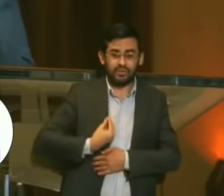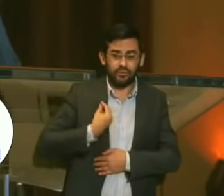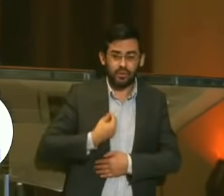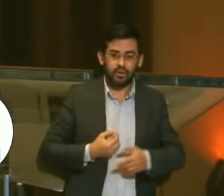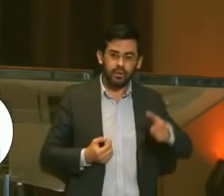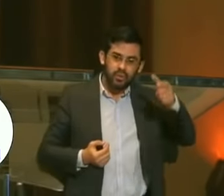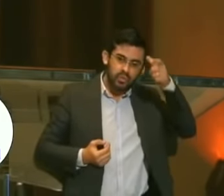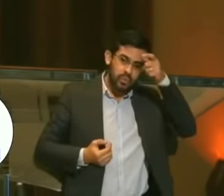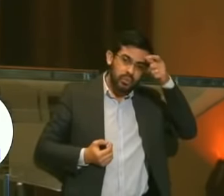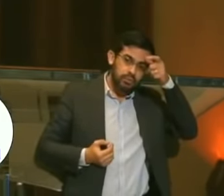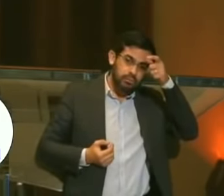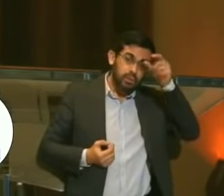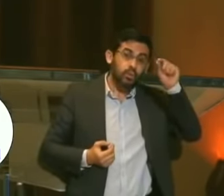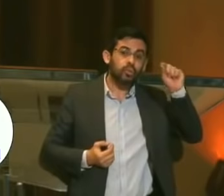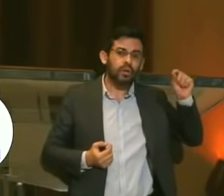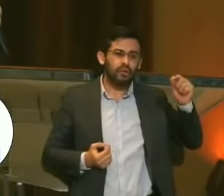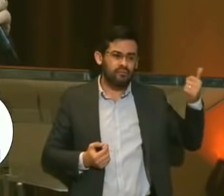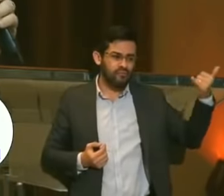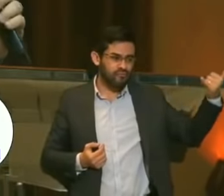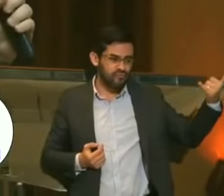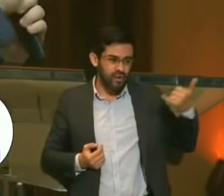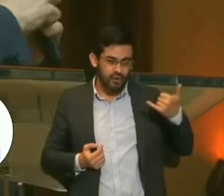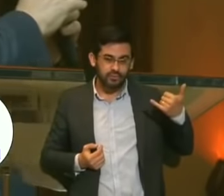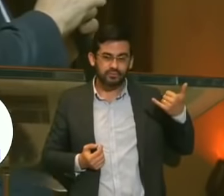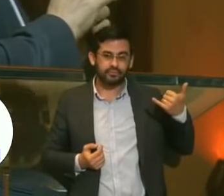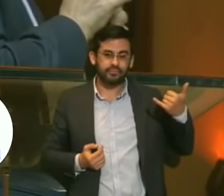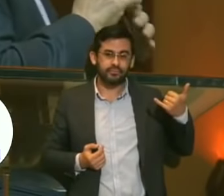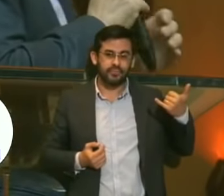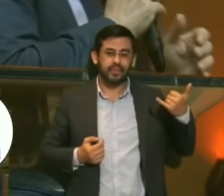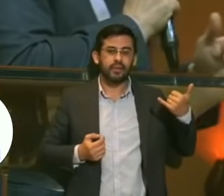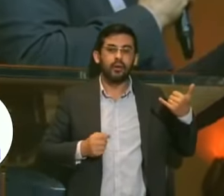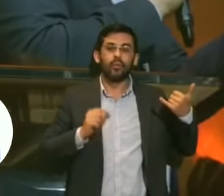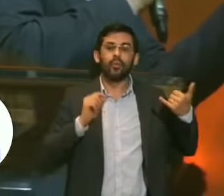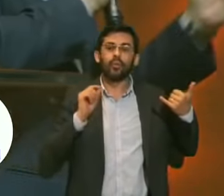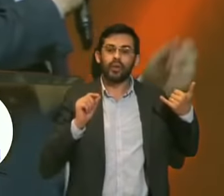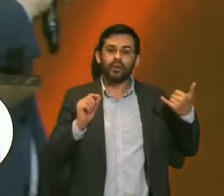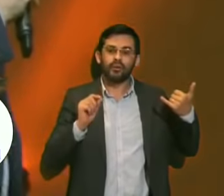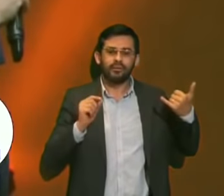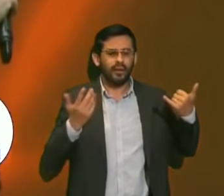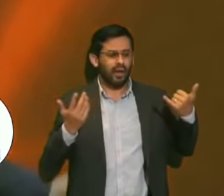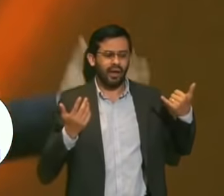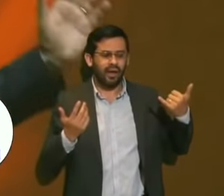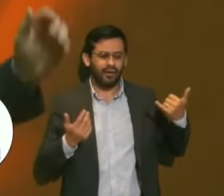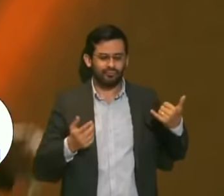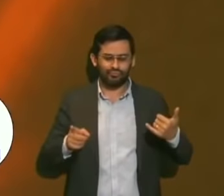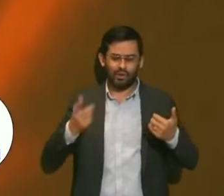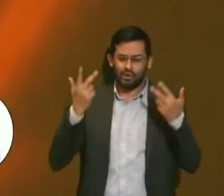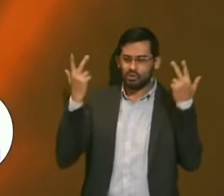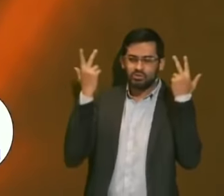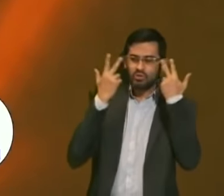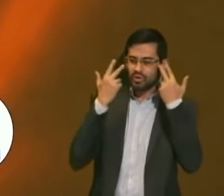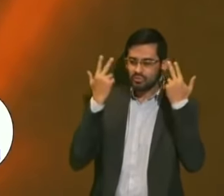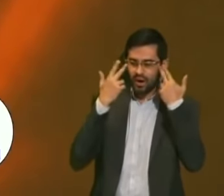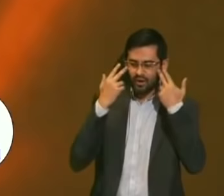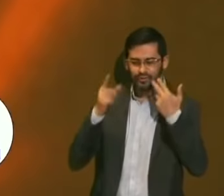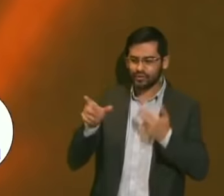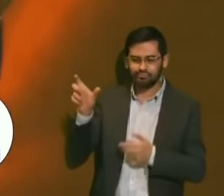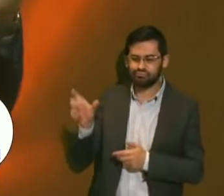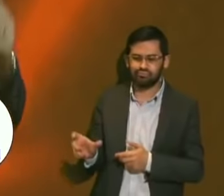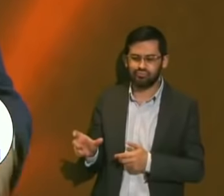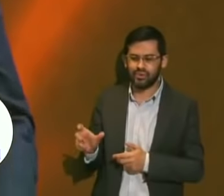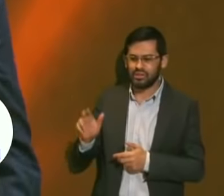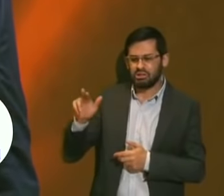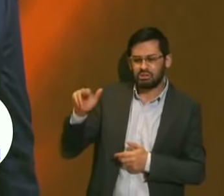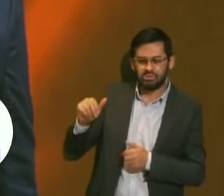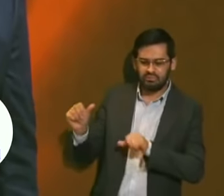diabo cochicha para nós que essa é a nossa natureza, o nosso jeito de ser, e que a gente